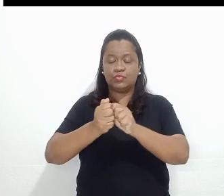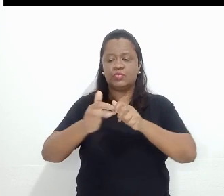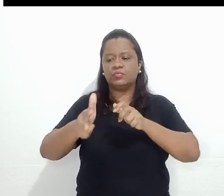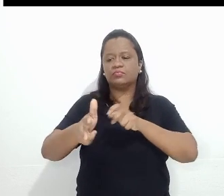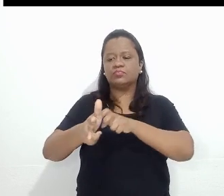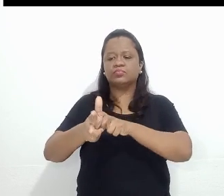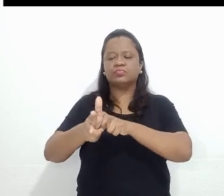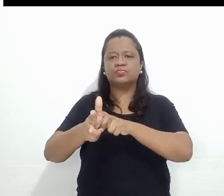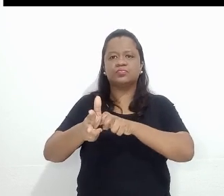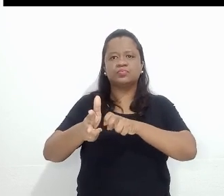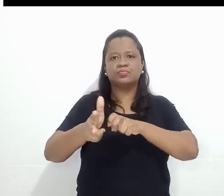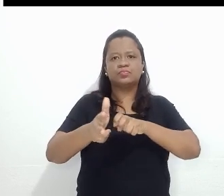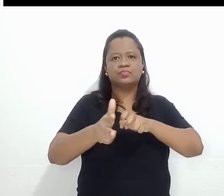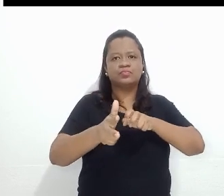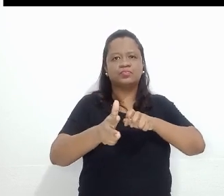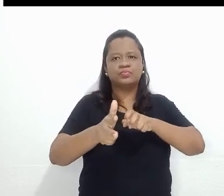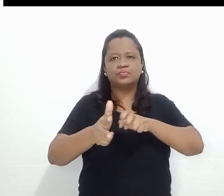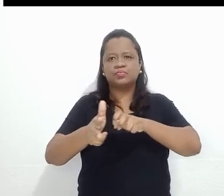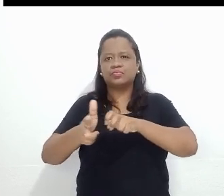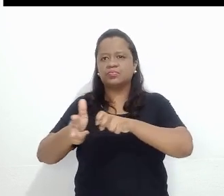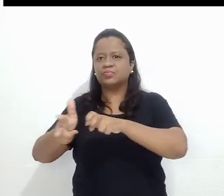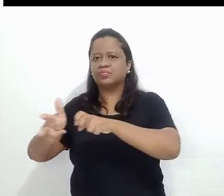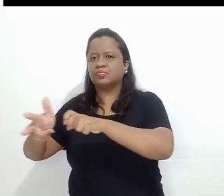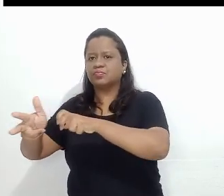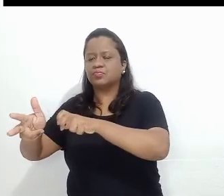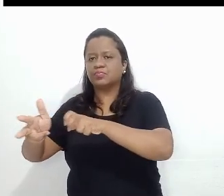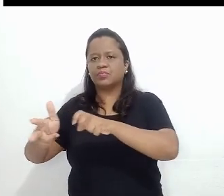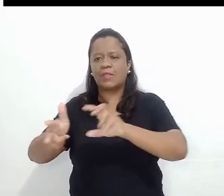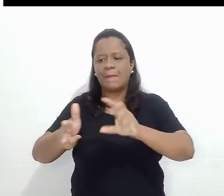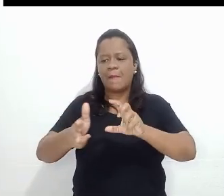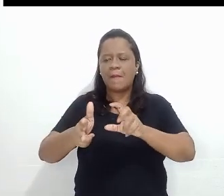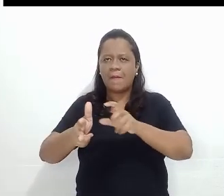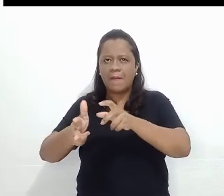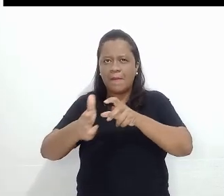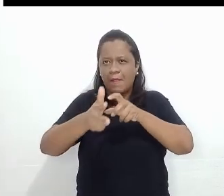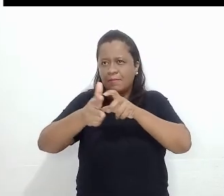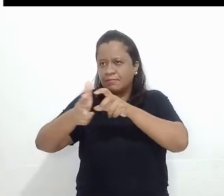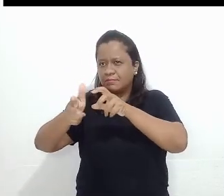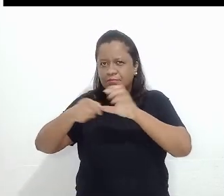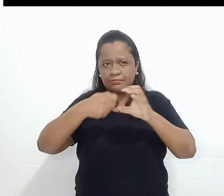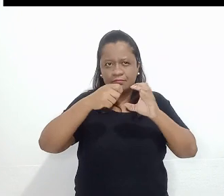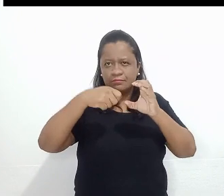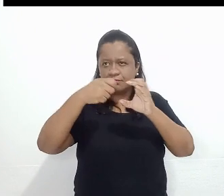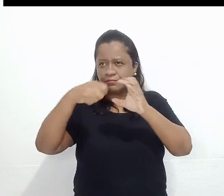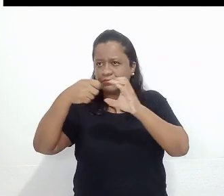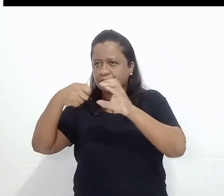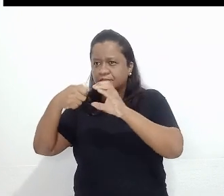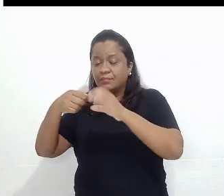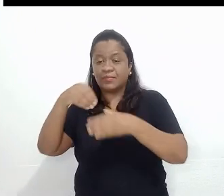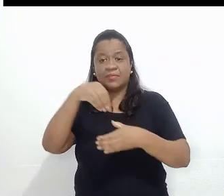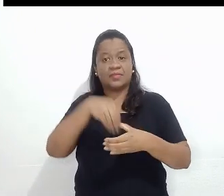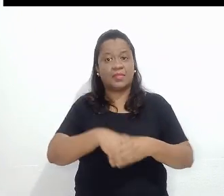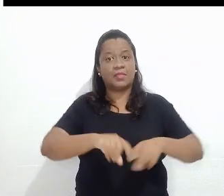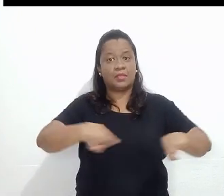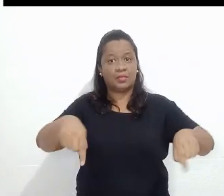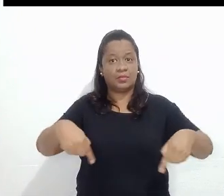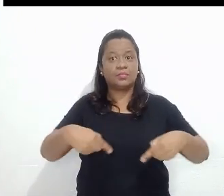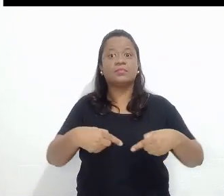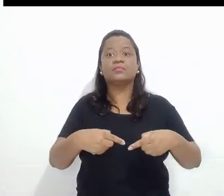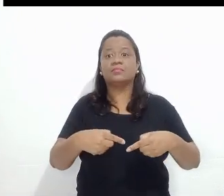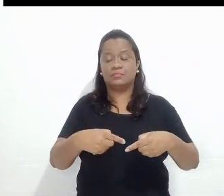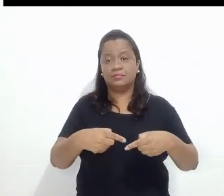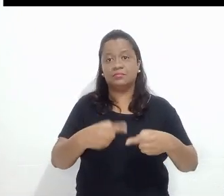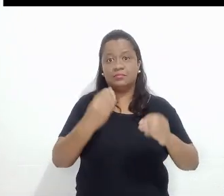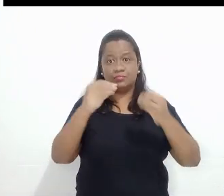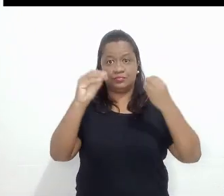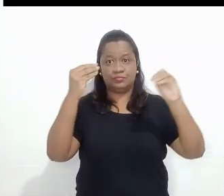câmera, e ele é empurrado sobre esse trilho, é um movimento de câmera do cenário. Tá? Aqui, por exemplo, nessa